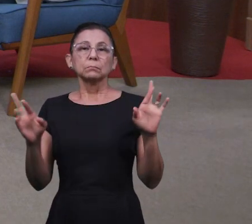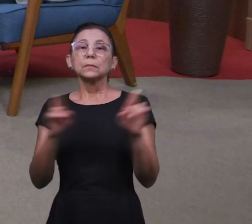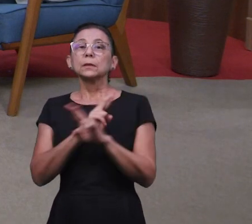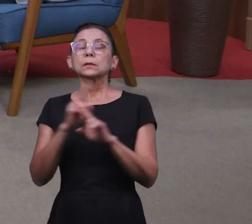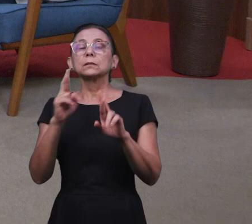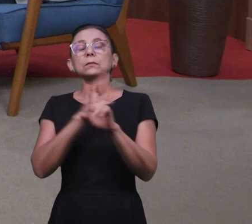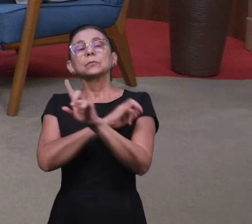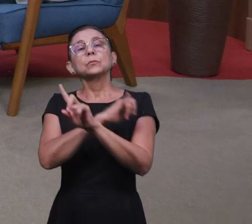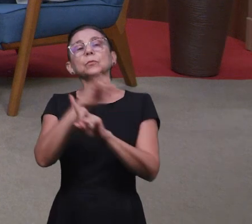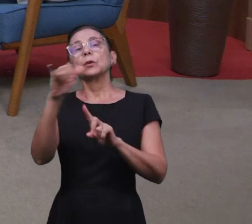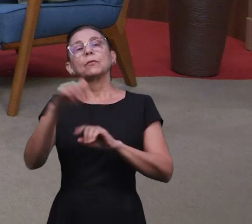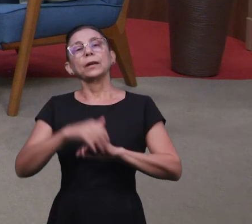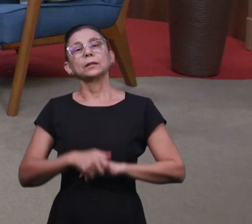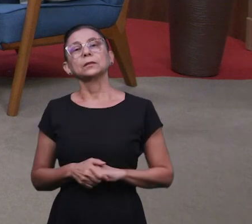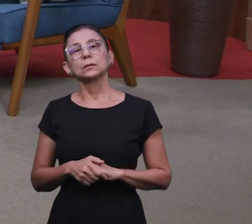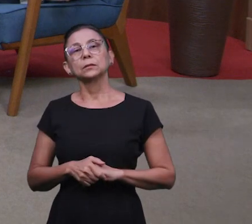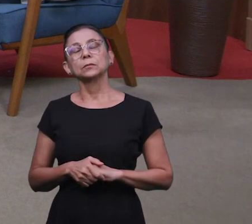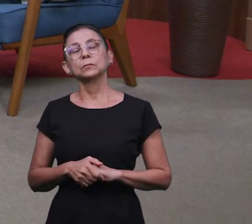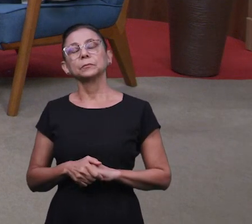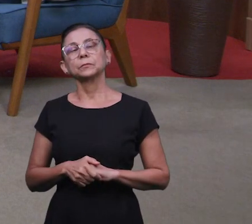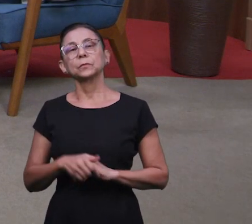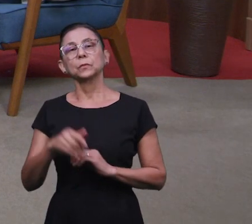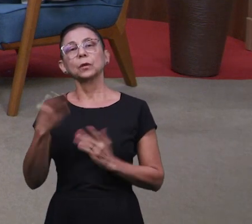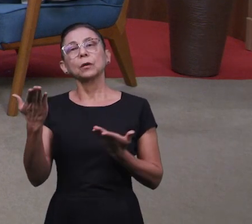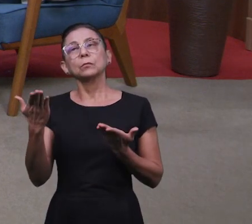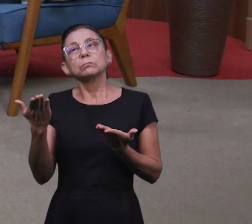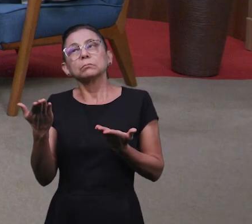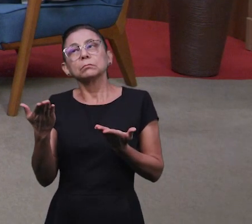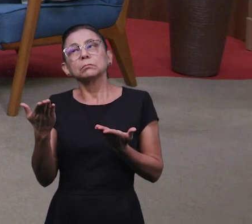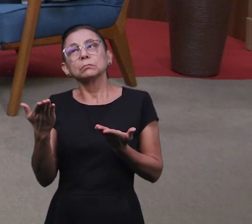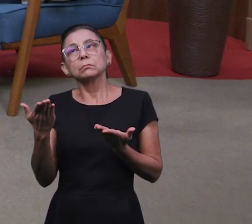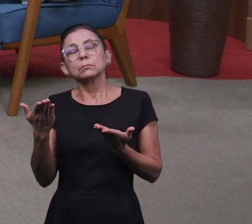profética desse texto com os recursos do Senhor para nós?